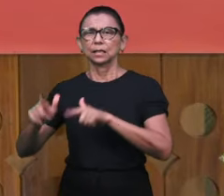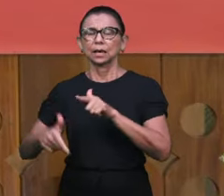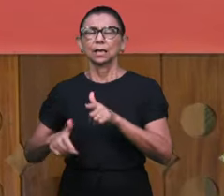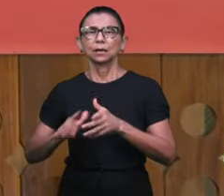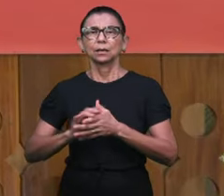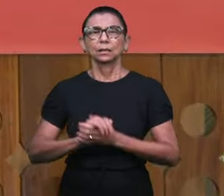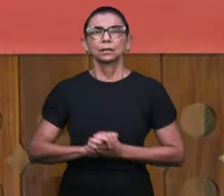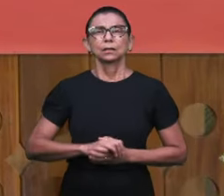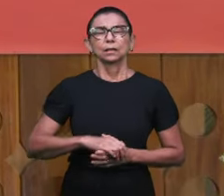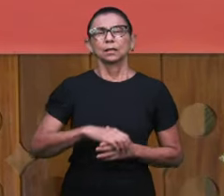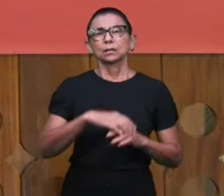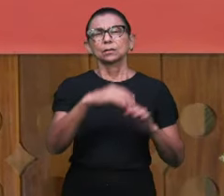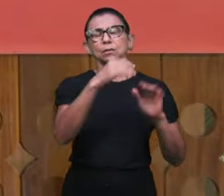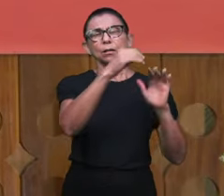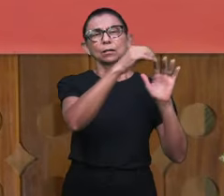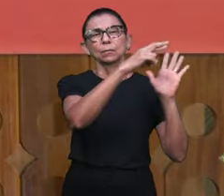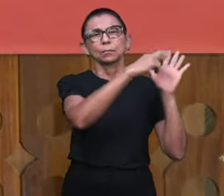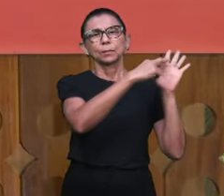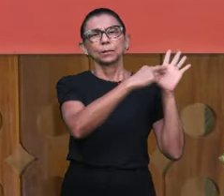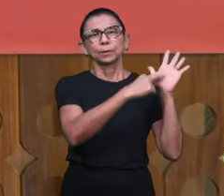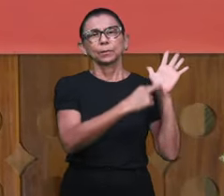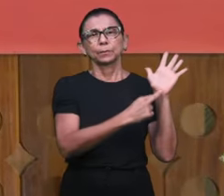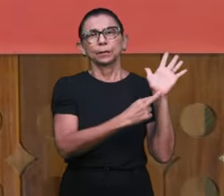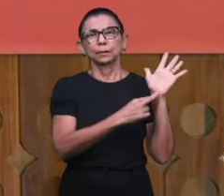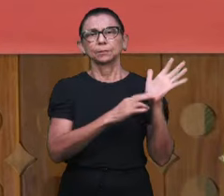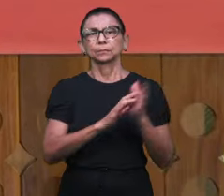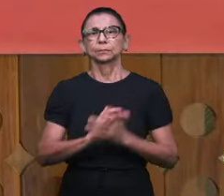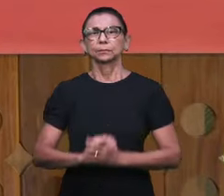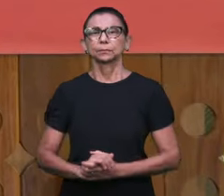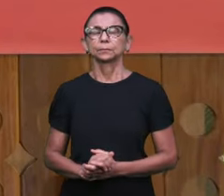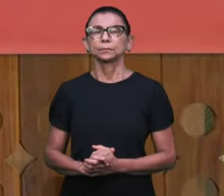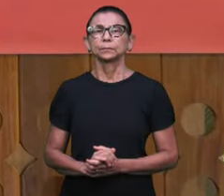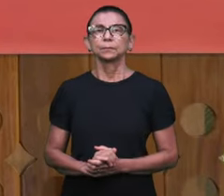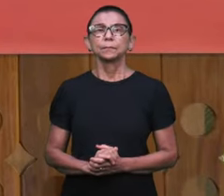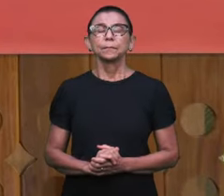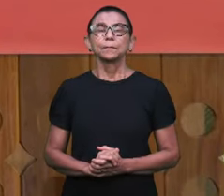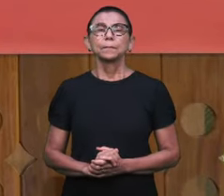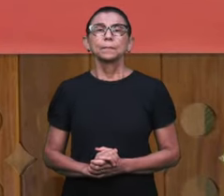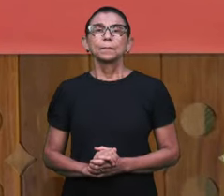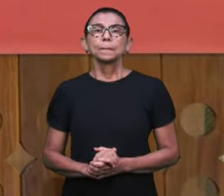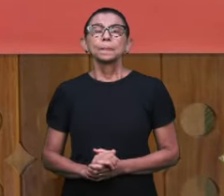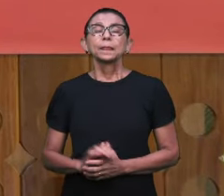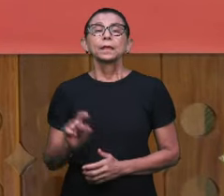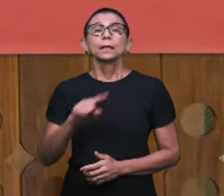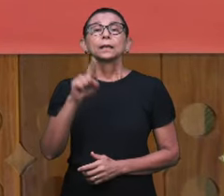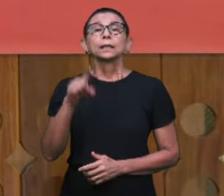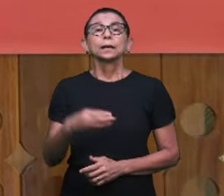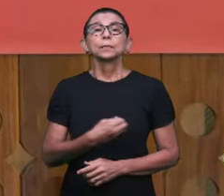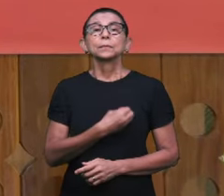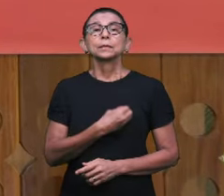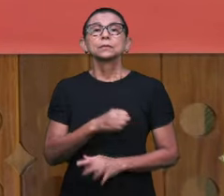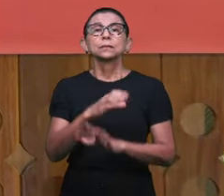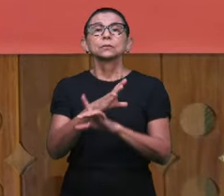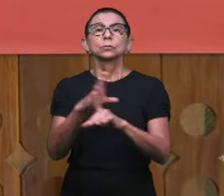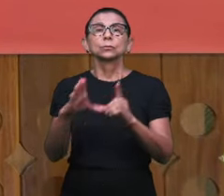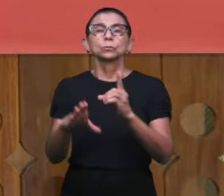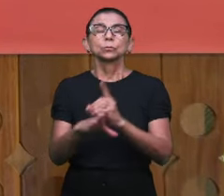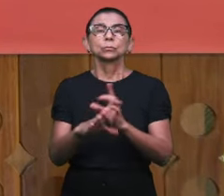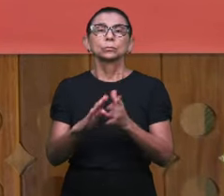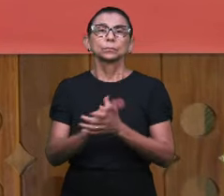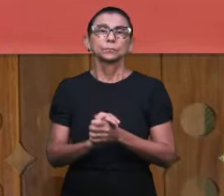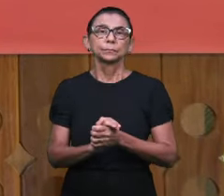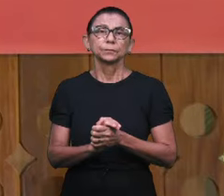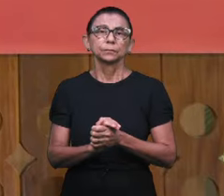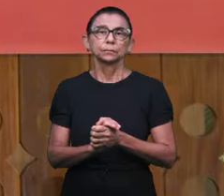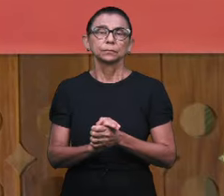liturgia toda, quem estava oculto era o Messias que estava lá. Então os toques, eles não